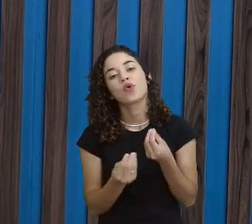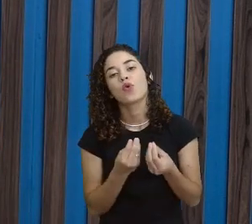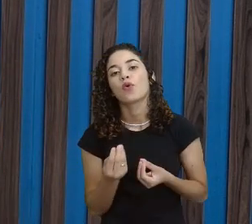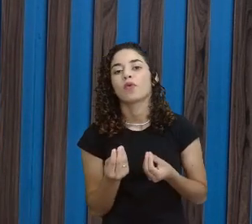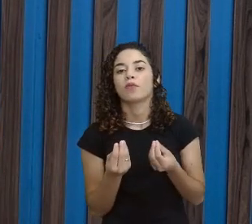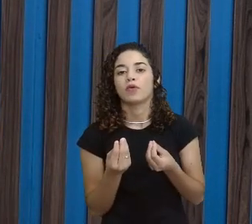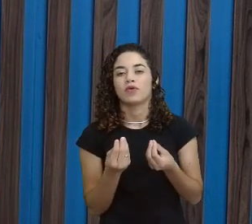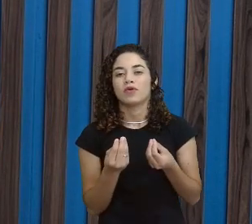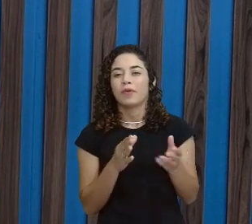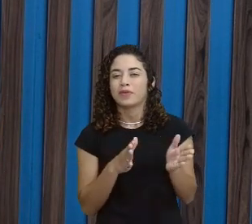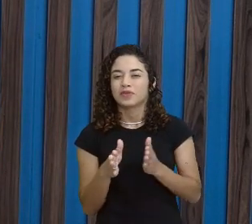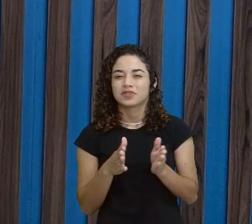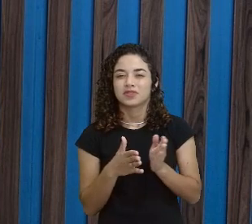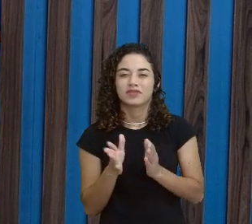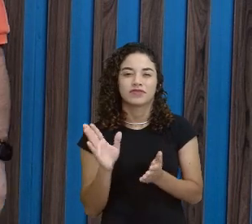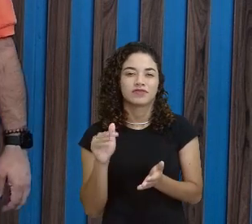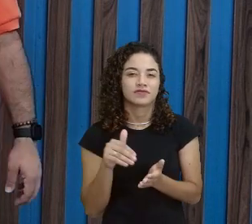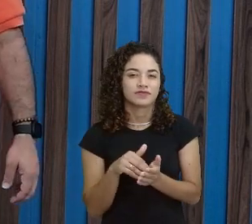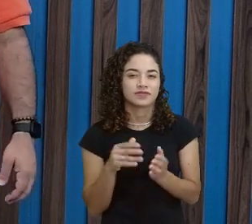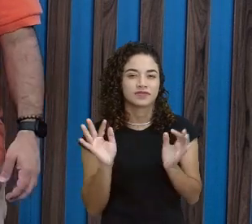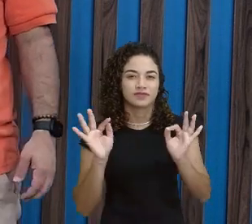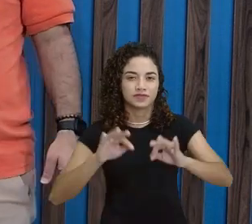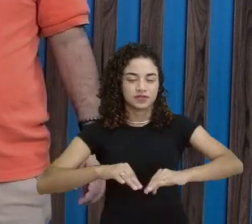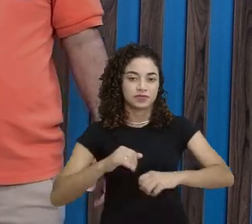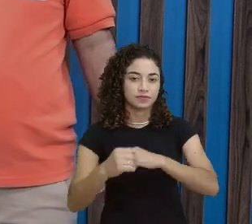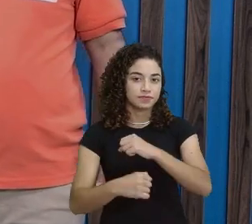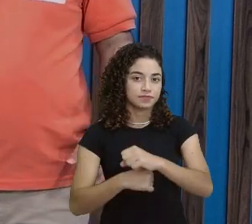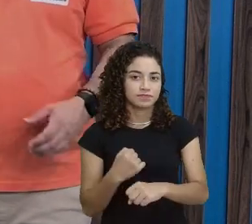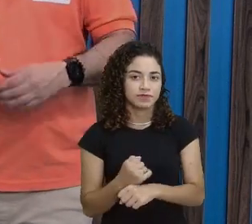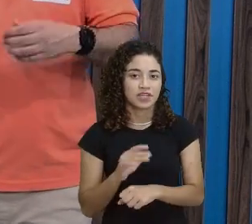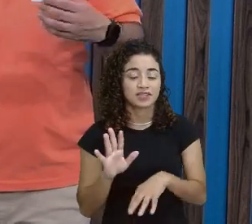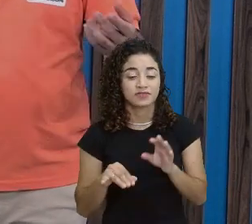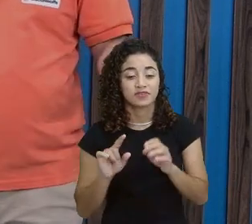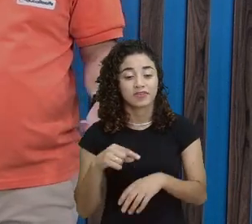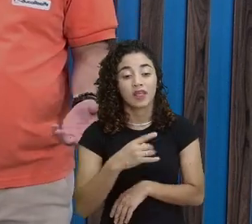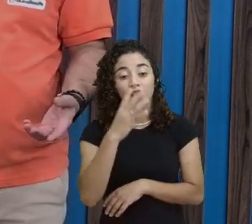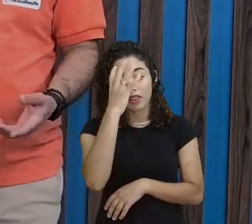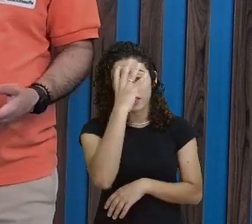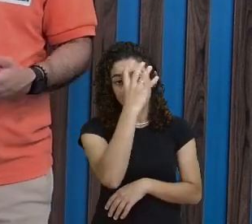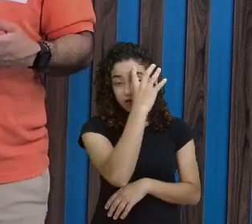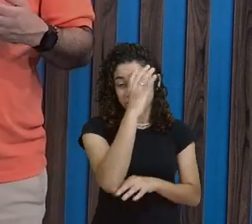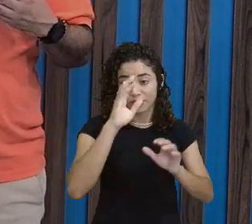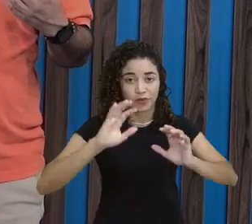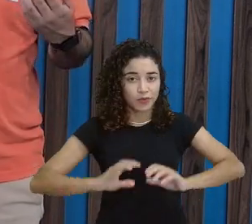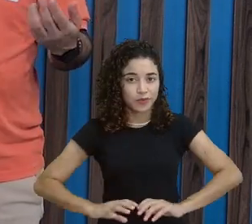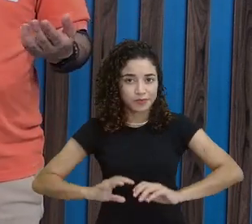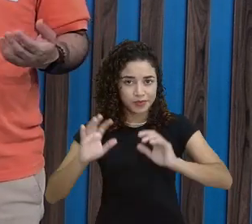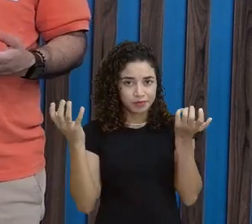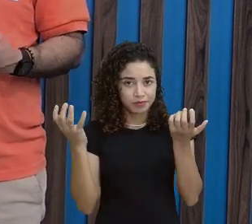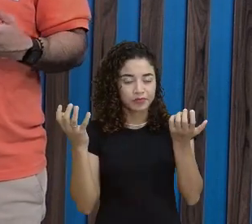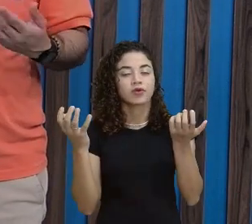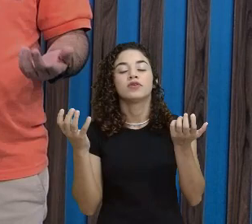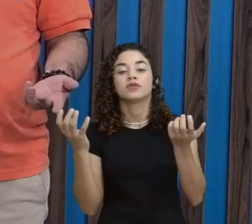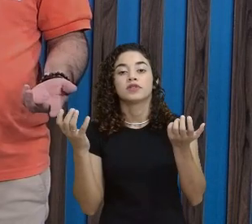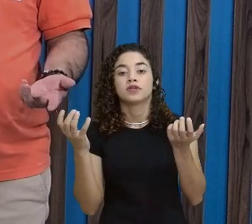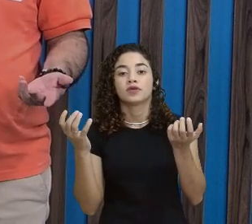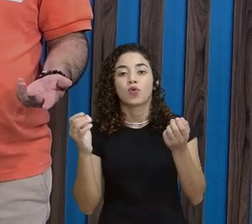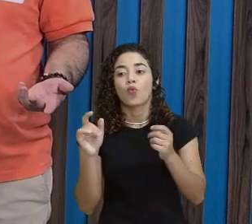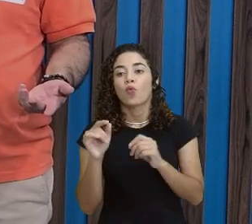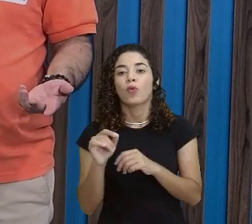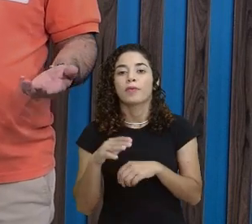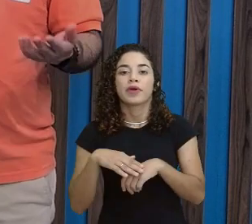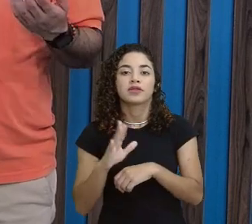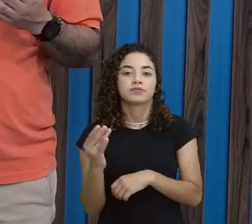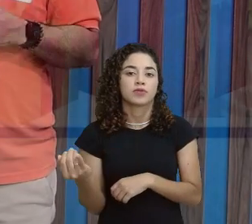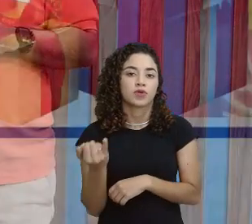porque a gente, sem querer, a gente se entrega a esses excessos, né, e deixa de comemorar, certo, aquilo que é mais